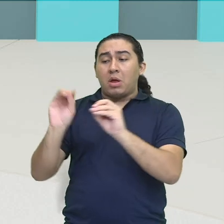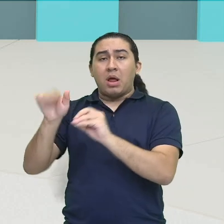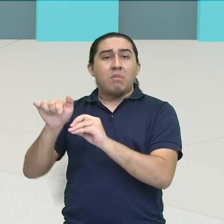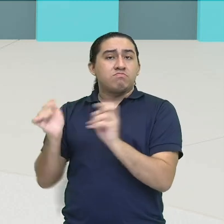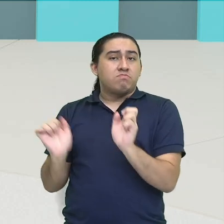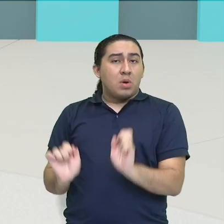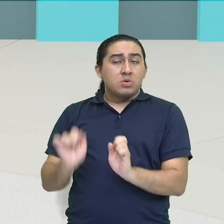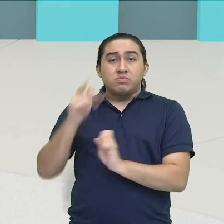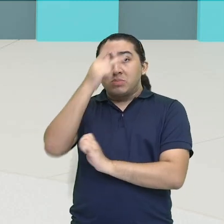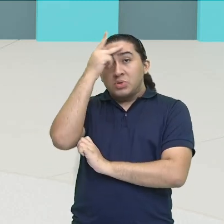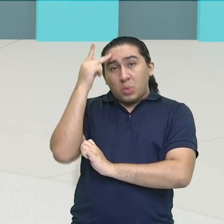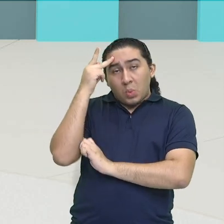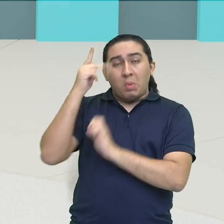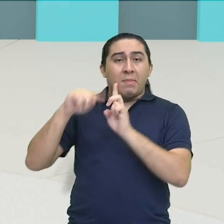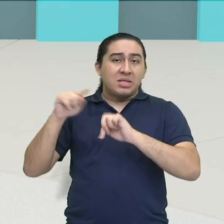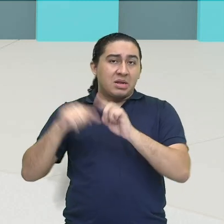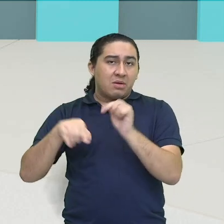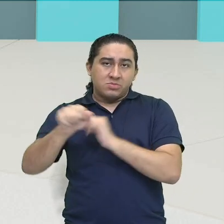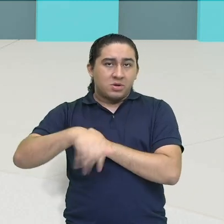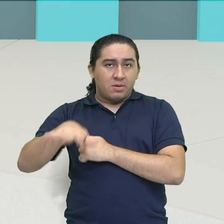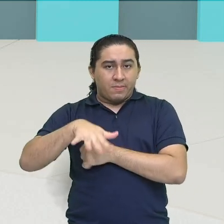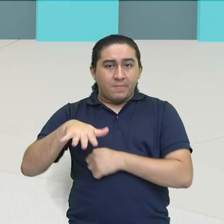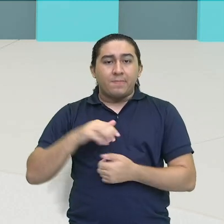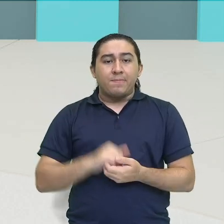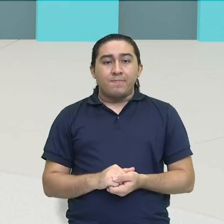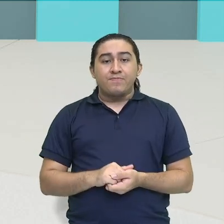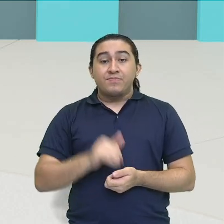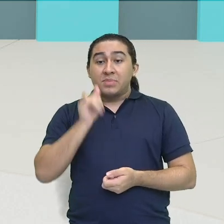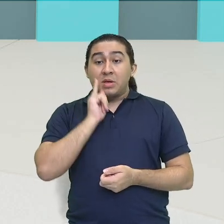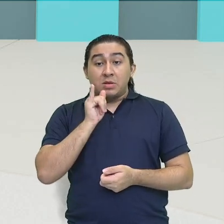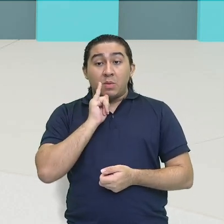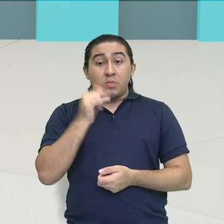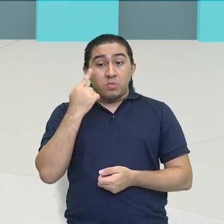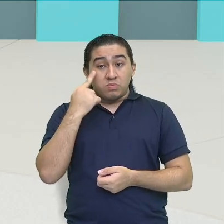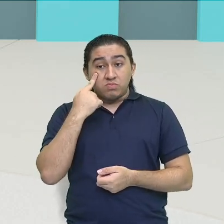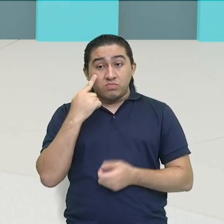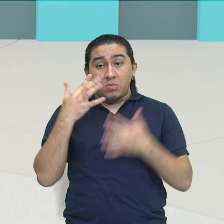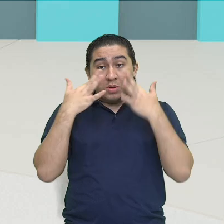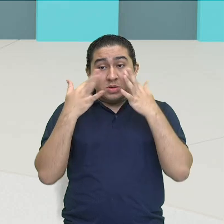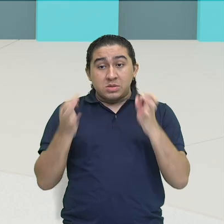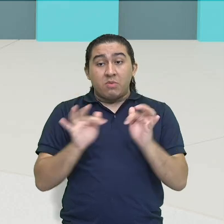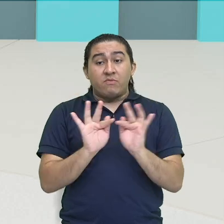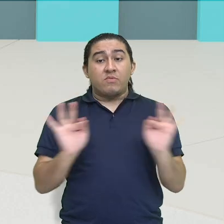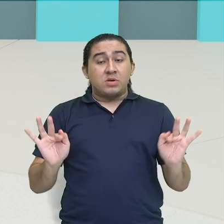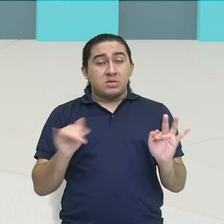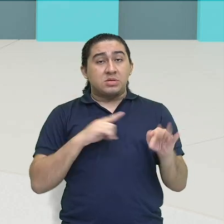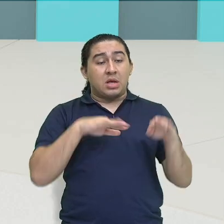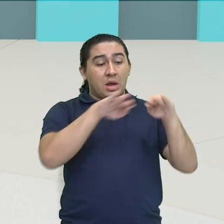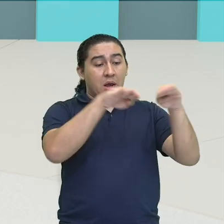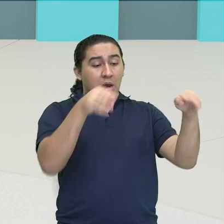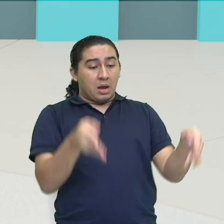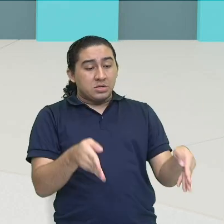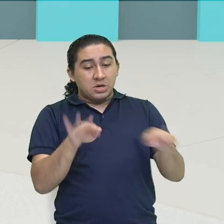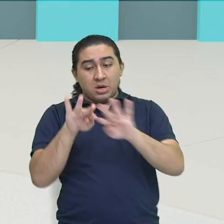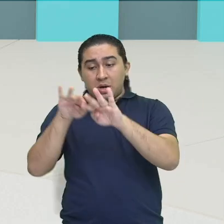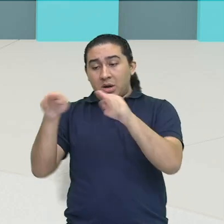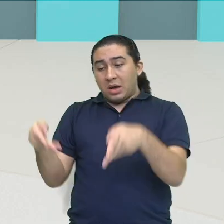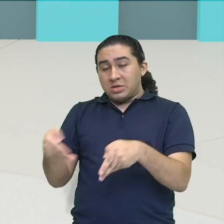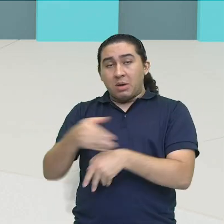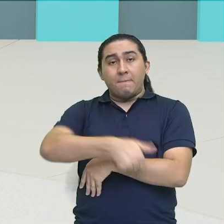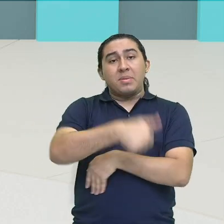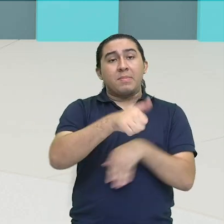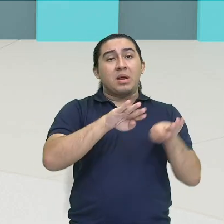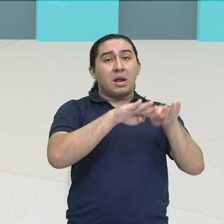pessoas, às coisas, de modo geral. Então, vamos observar aí as duas caixas. Na